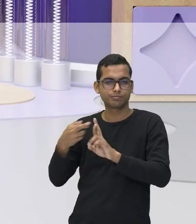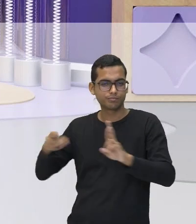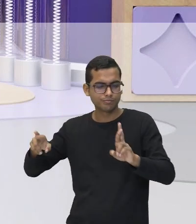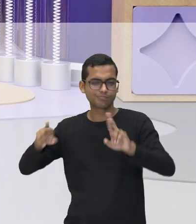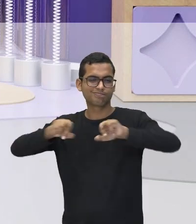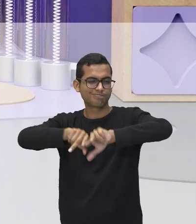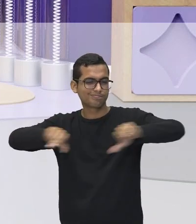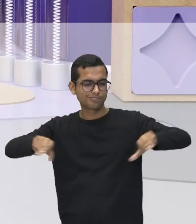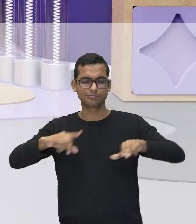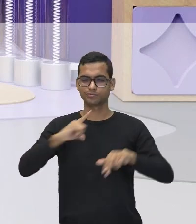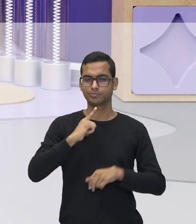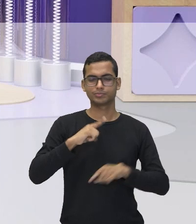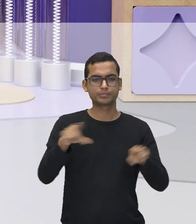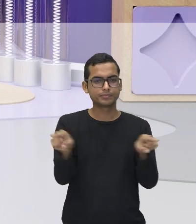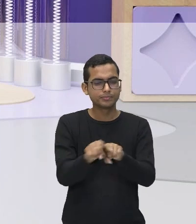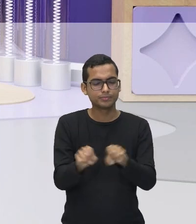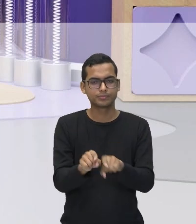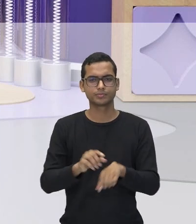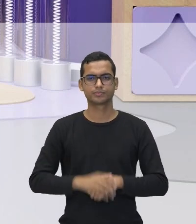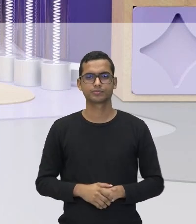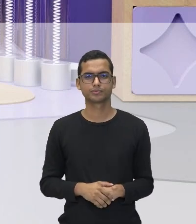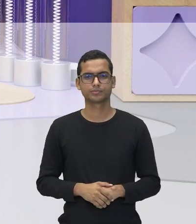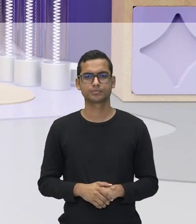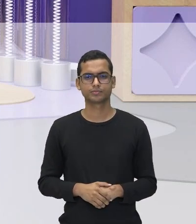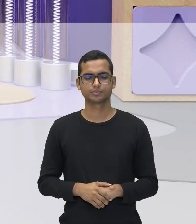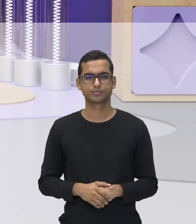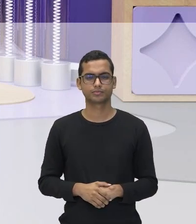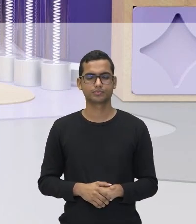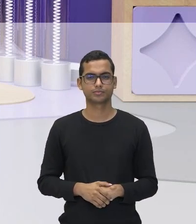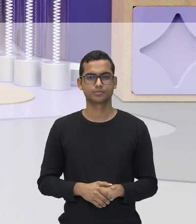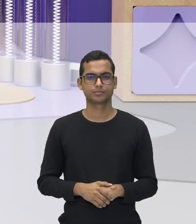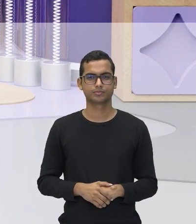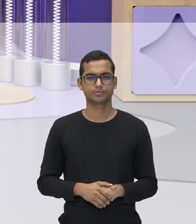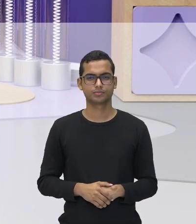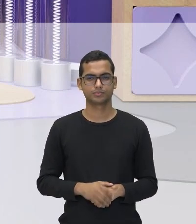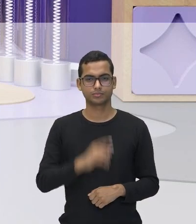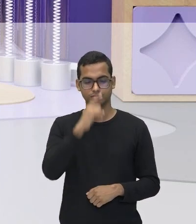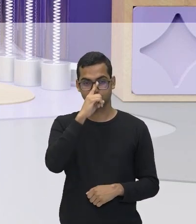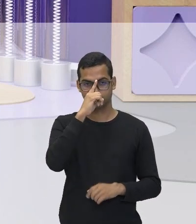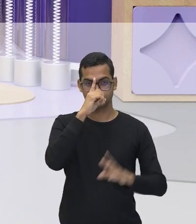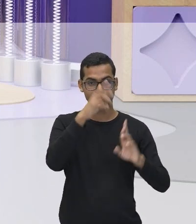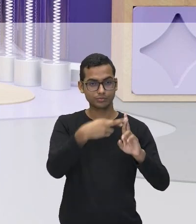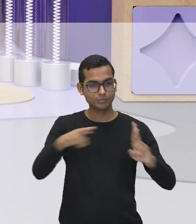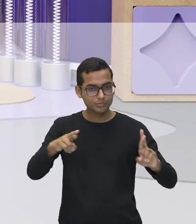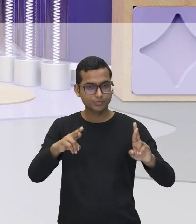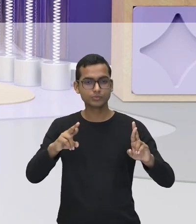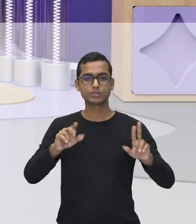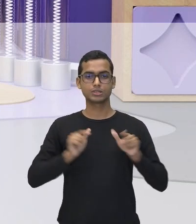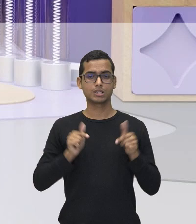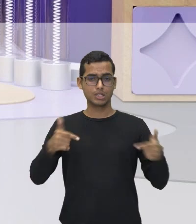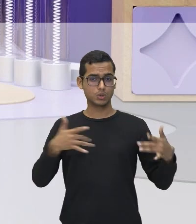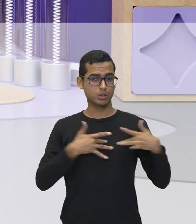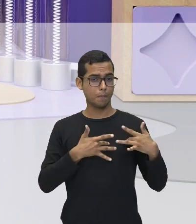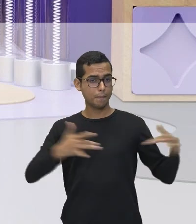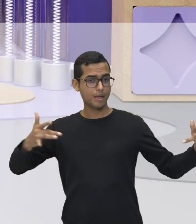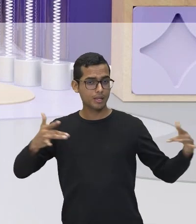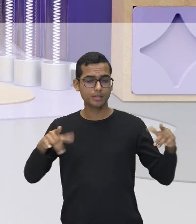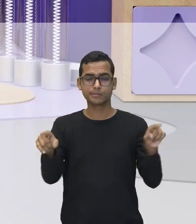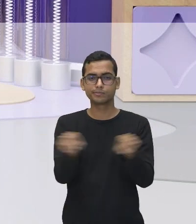religiosas. Assim, a religião seria a atitude de piedade e de devoção